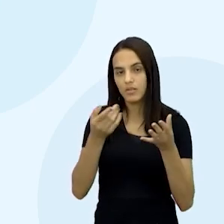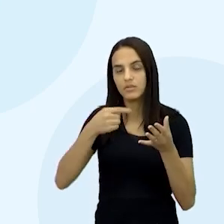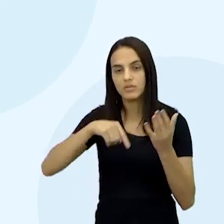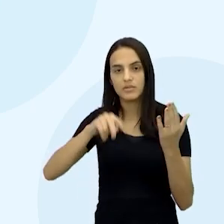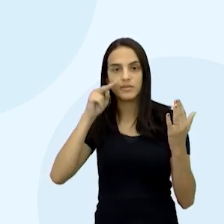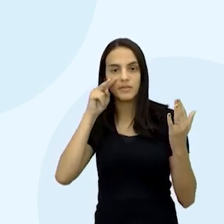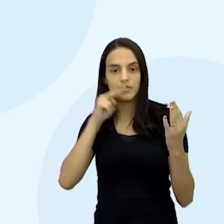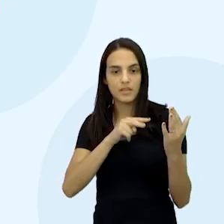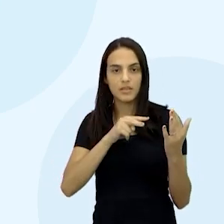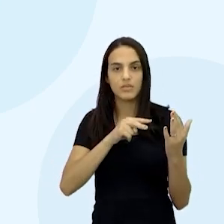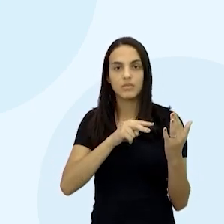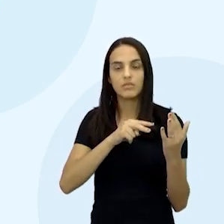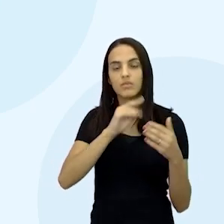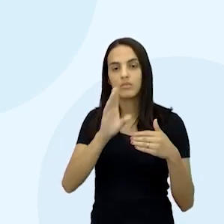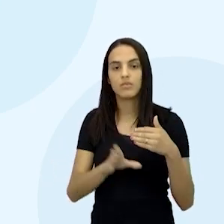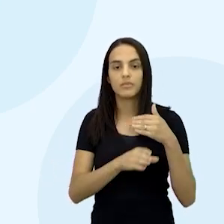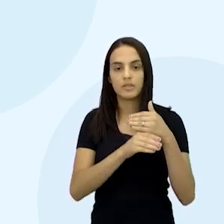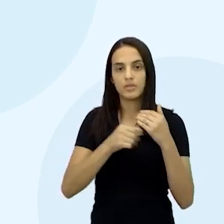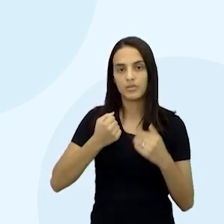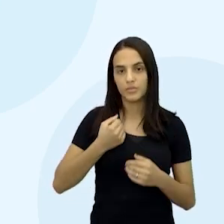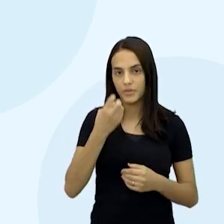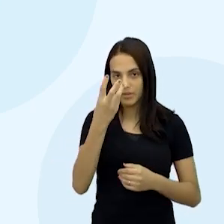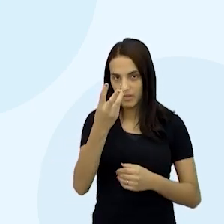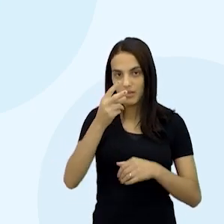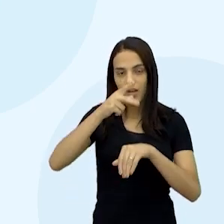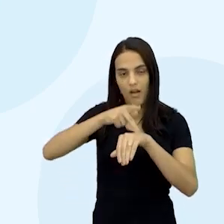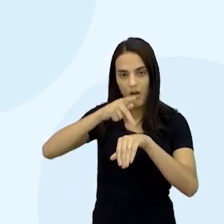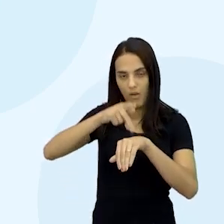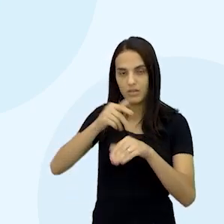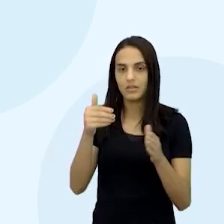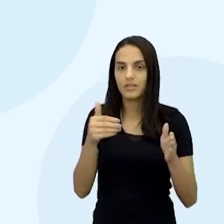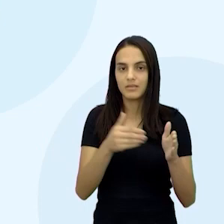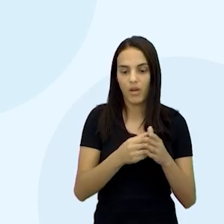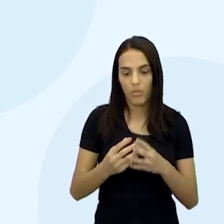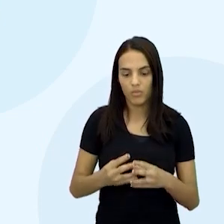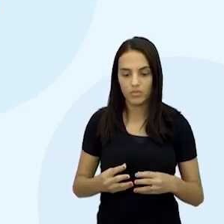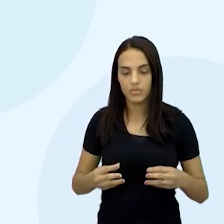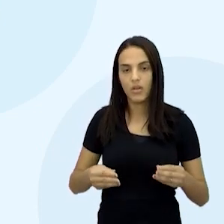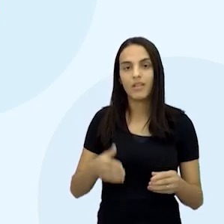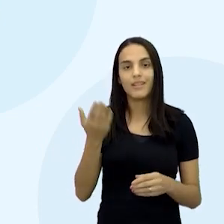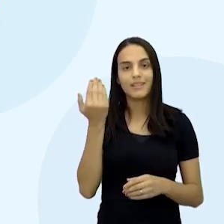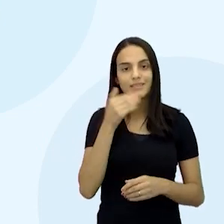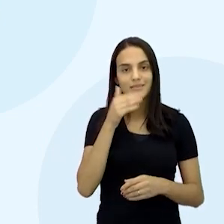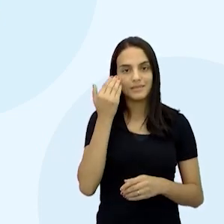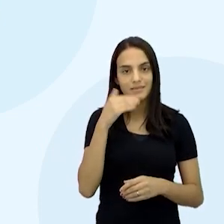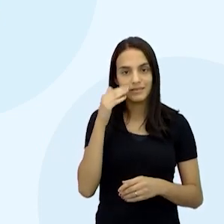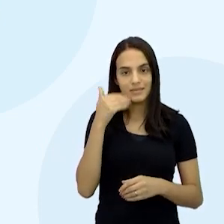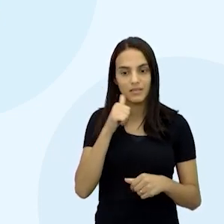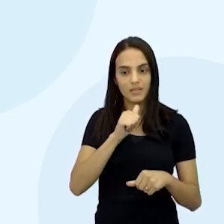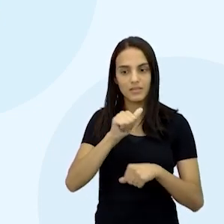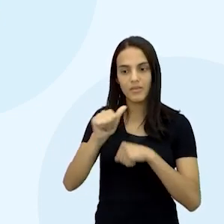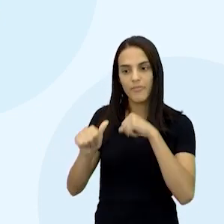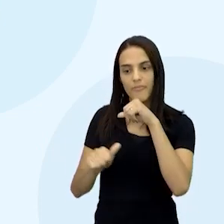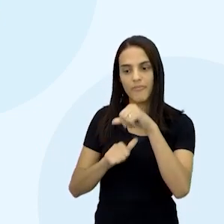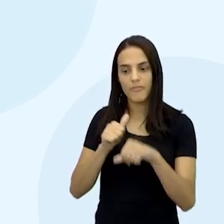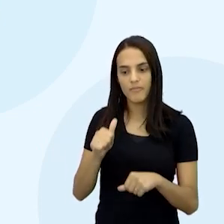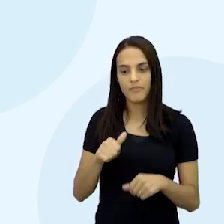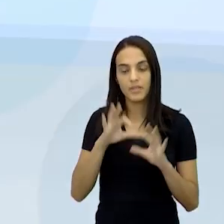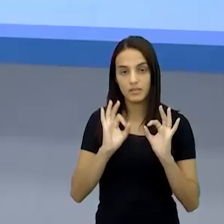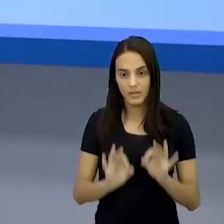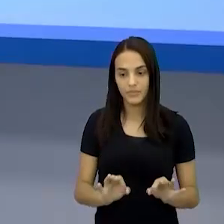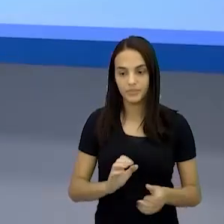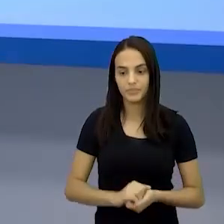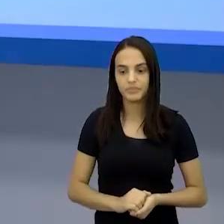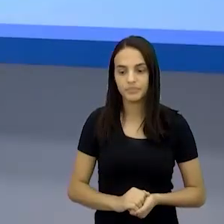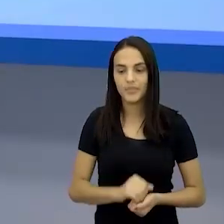ver aí o componente 3, das rochas ao solo, entenda essa transformação. Certo,